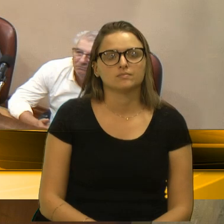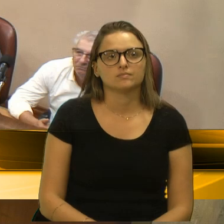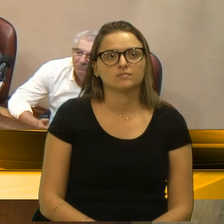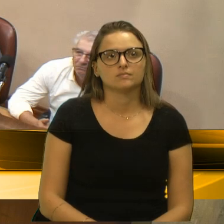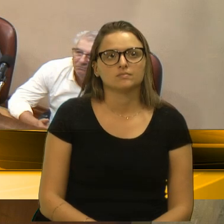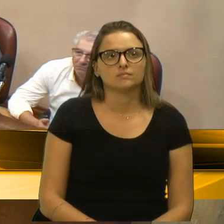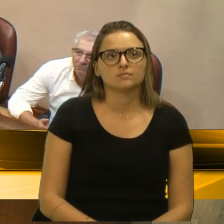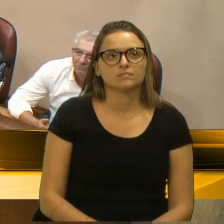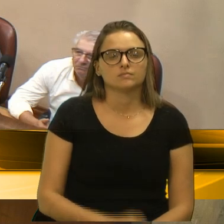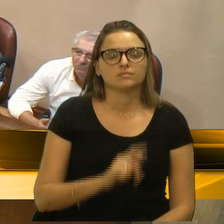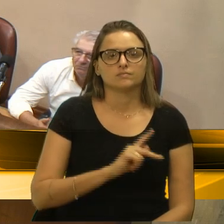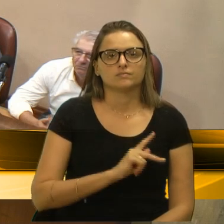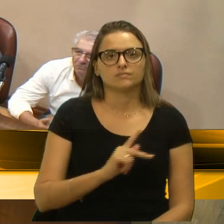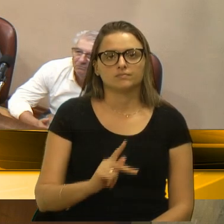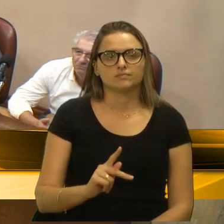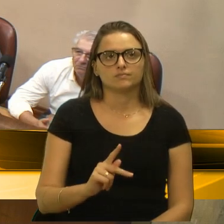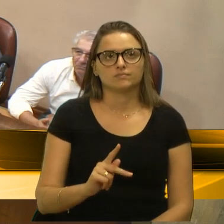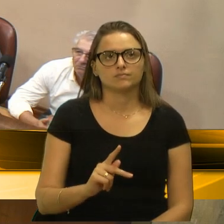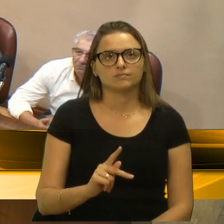Senhor presidente